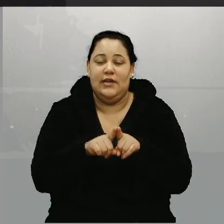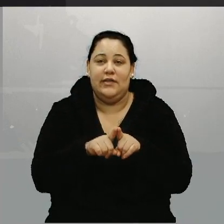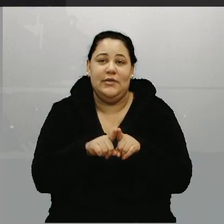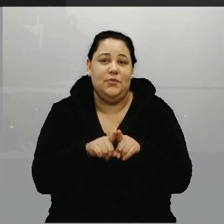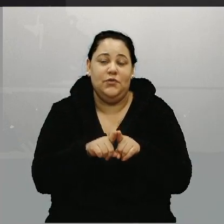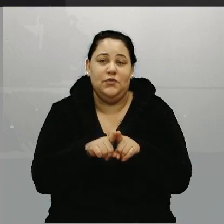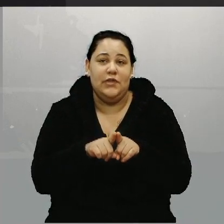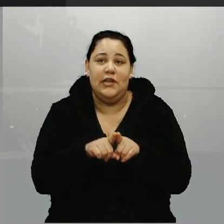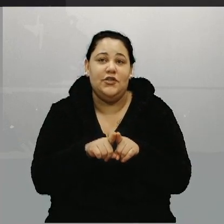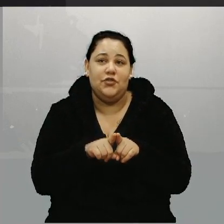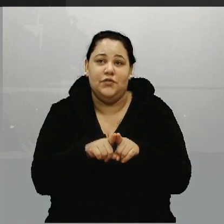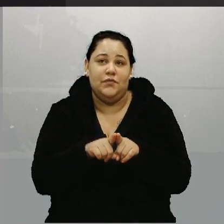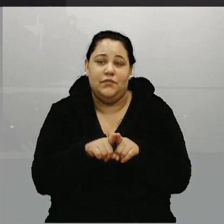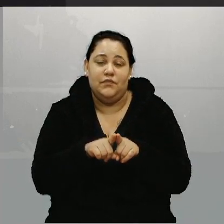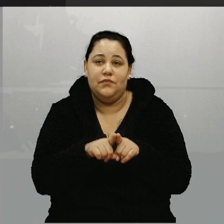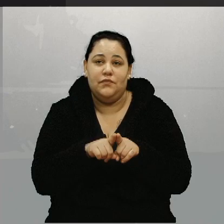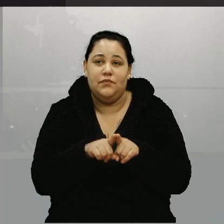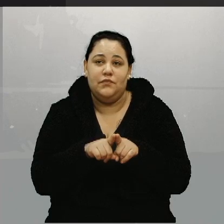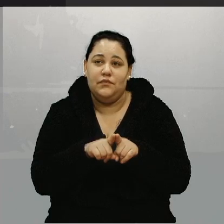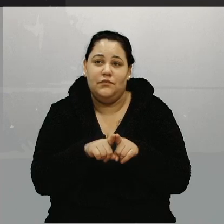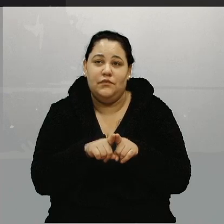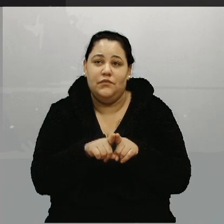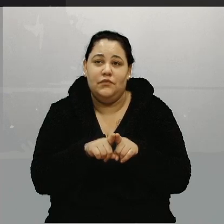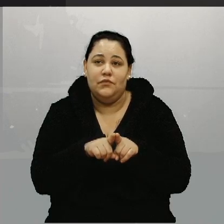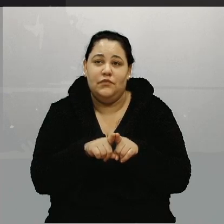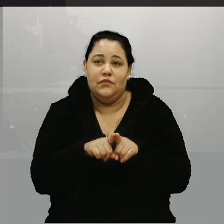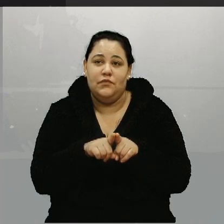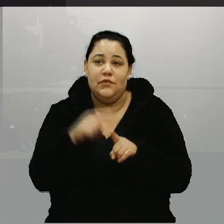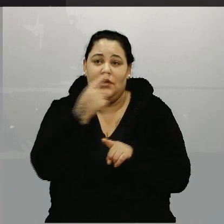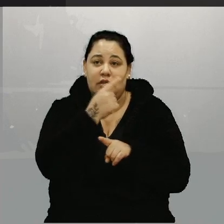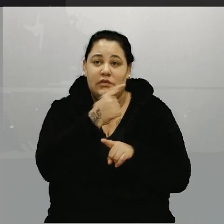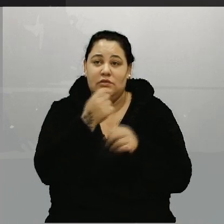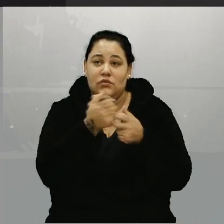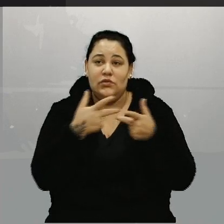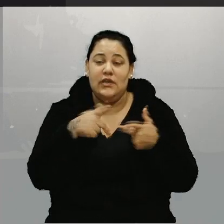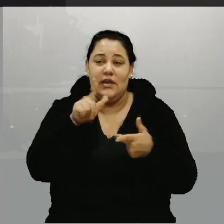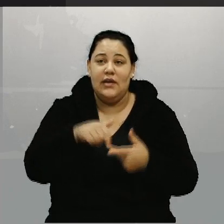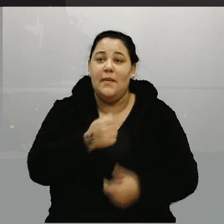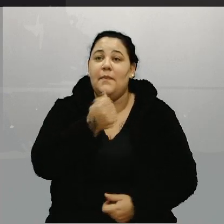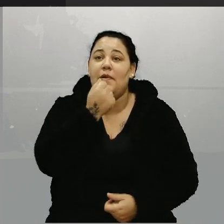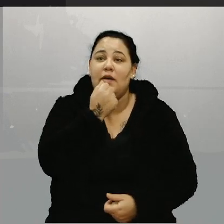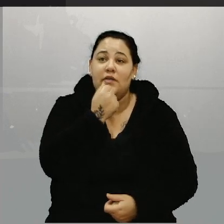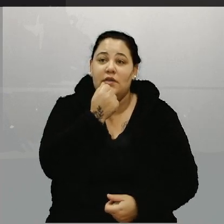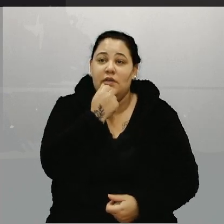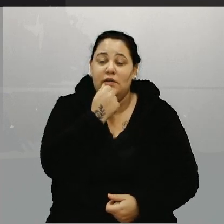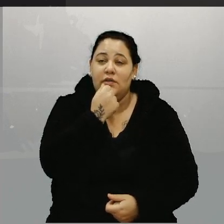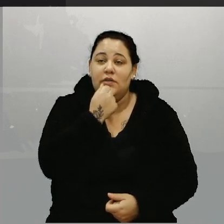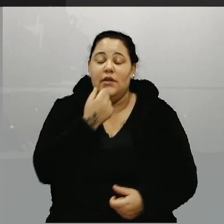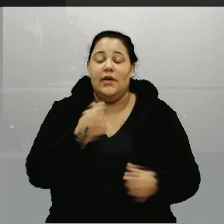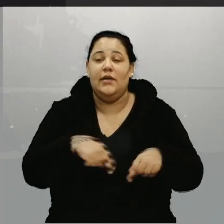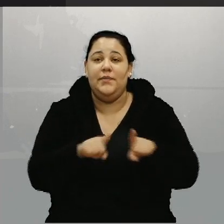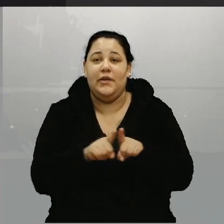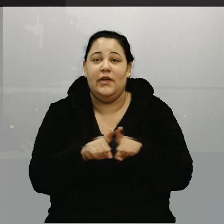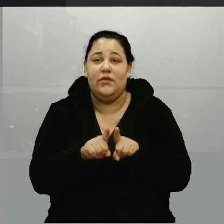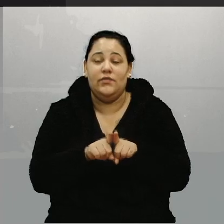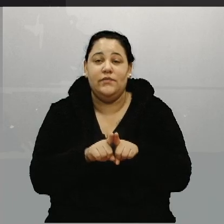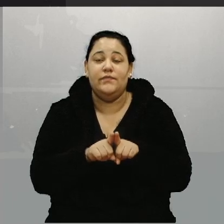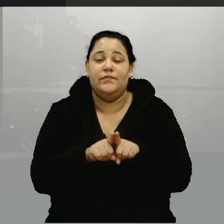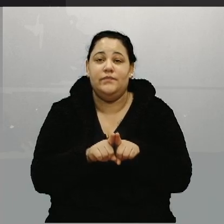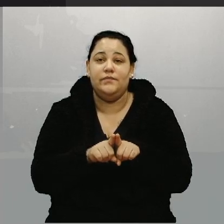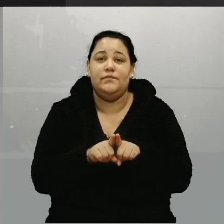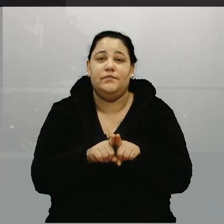resíduo. Os resíduos de Caxias do Sul, senhora presidente, são pedras, são galhos, são árvores, né? Os resíduos